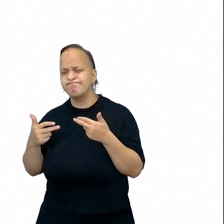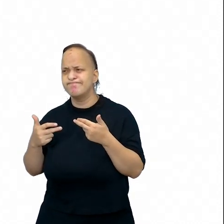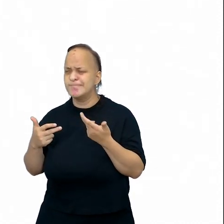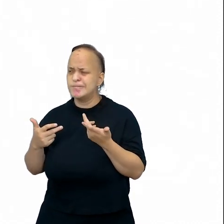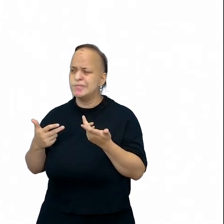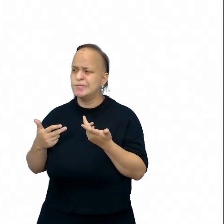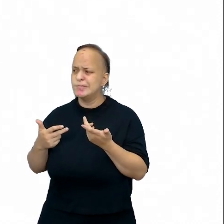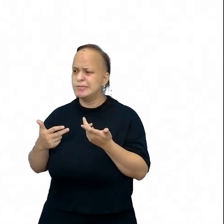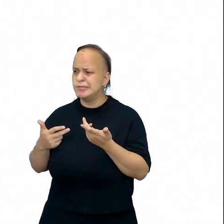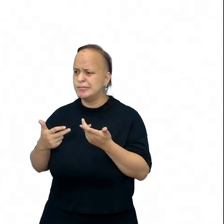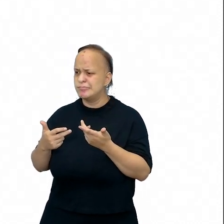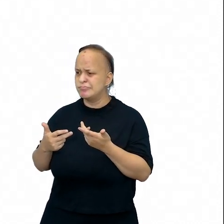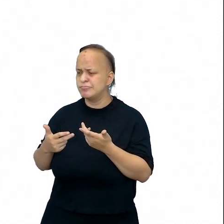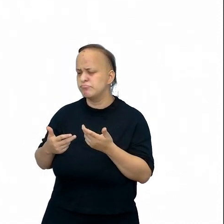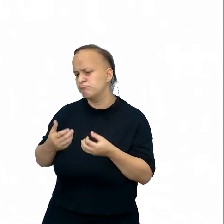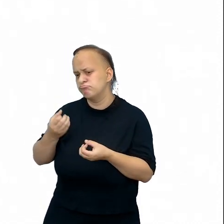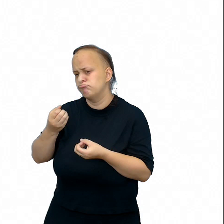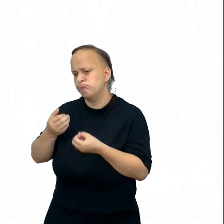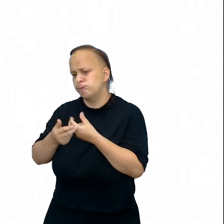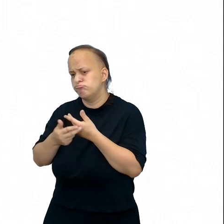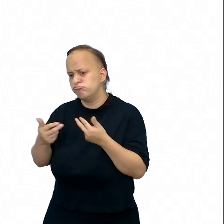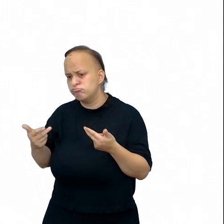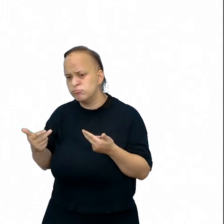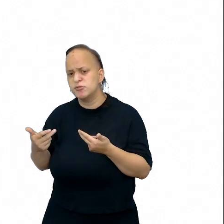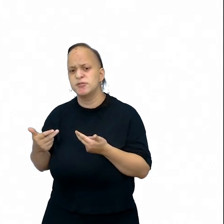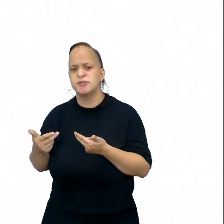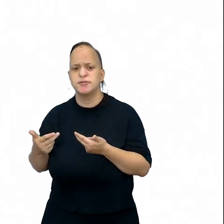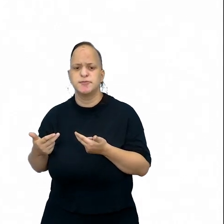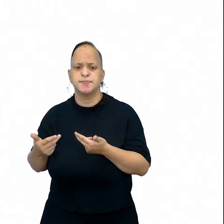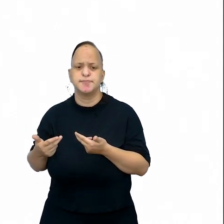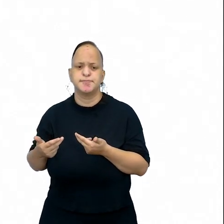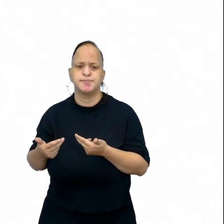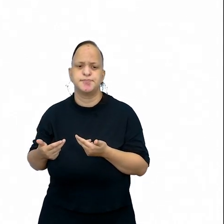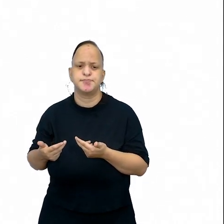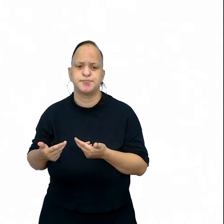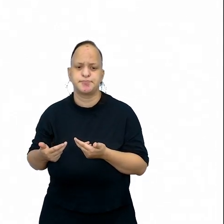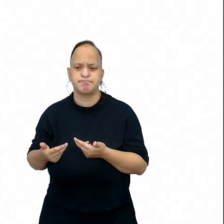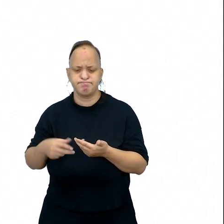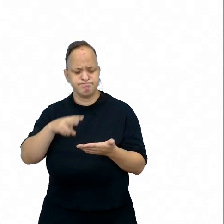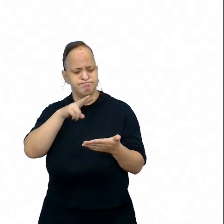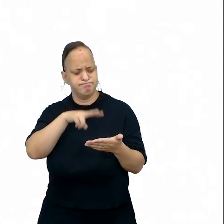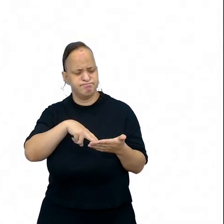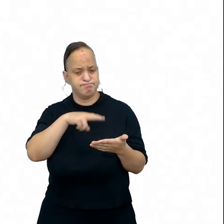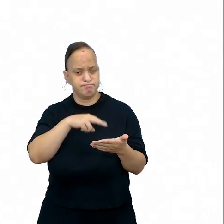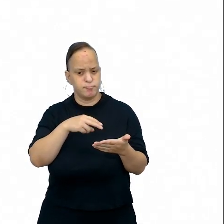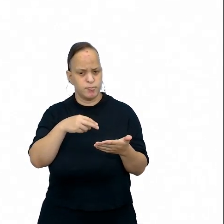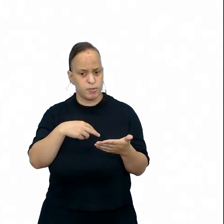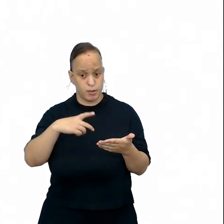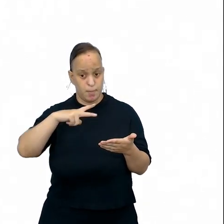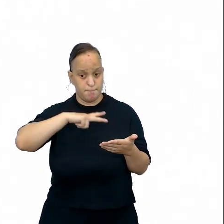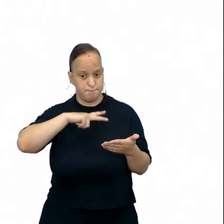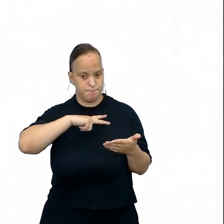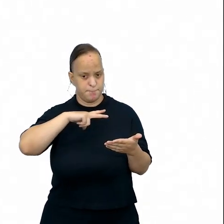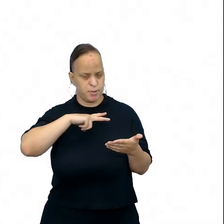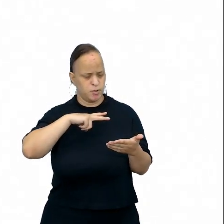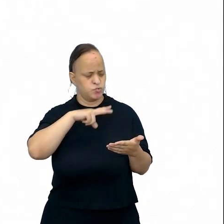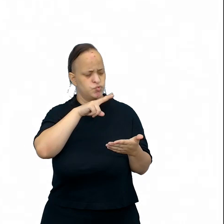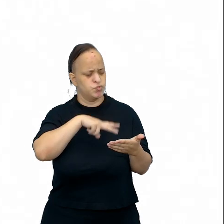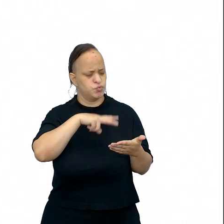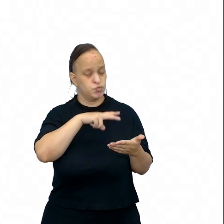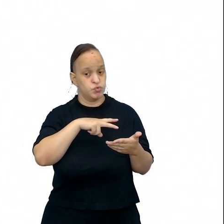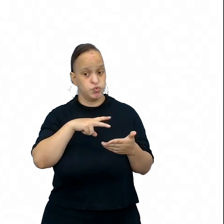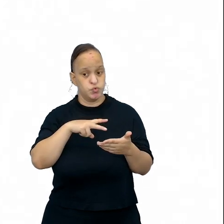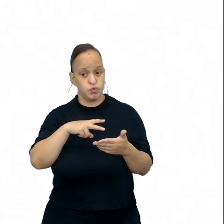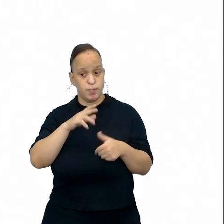levantamento de hipóteses, né, a partir de inferências, durante essa leitura silenciosa, depois dessa leitura também compartilhada,